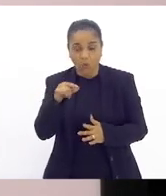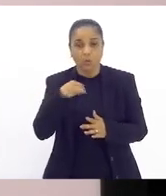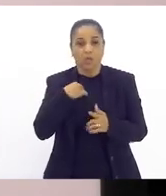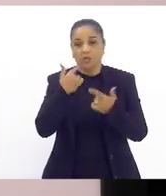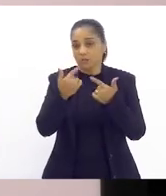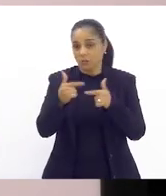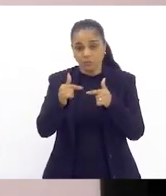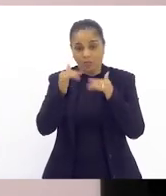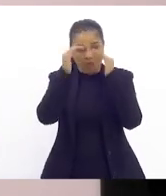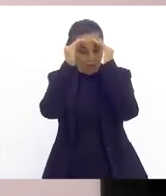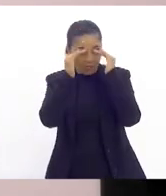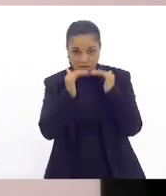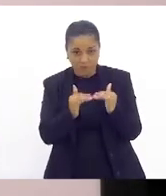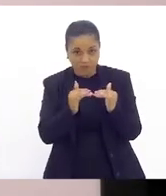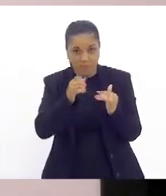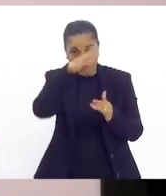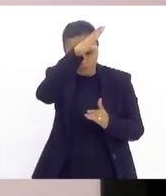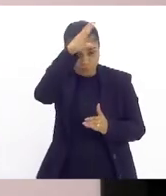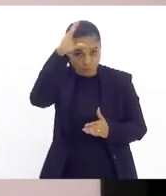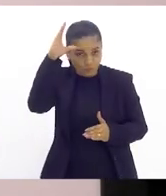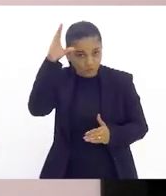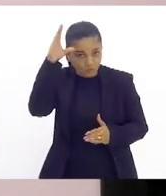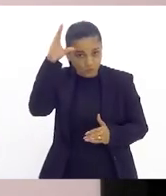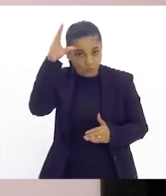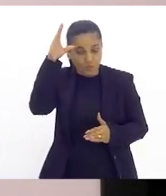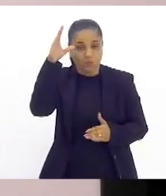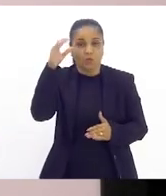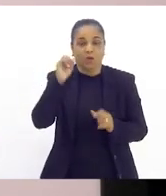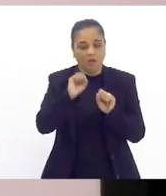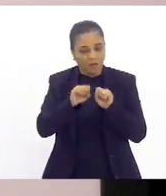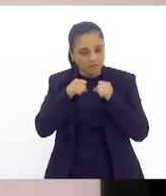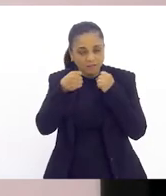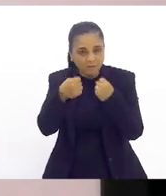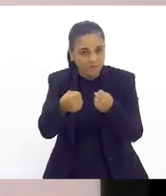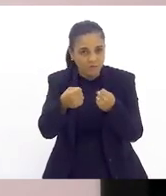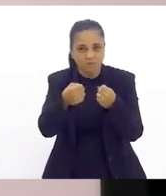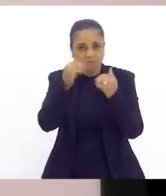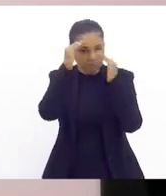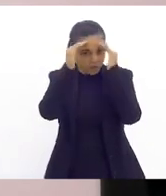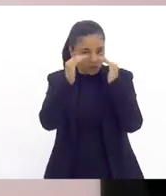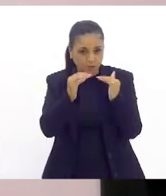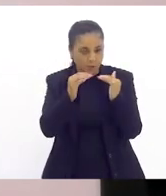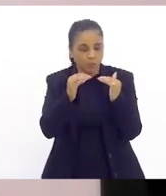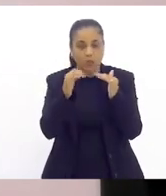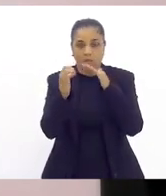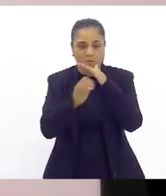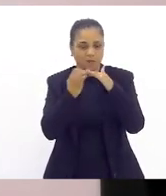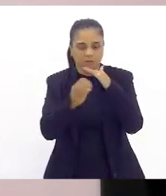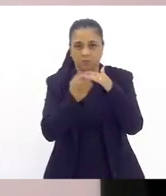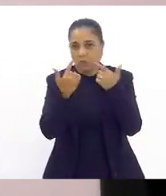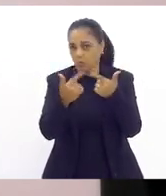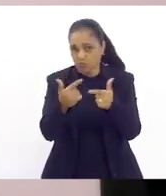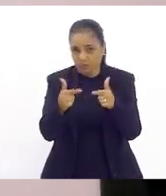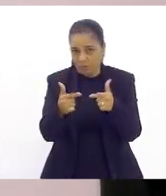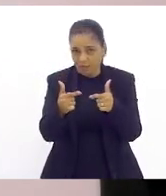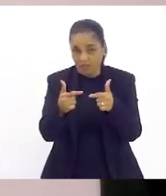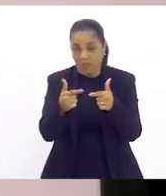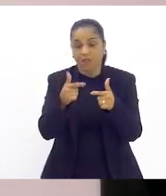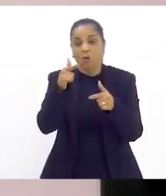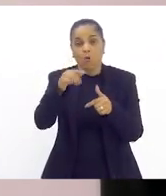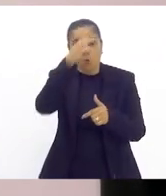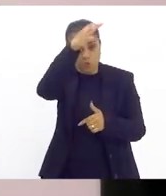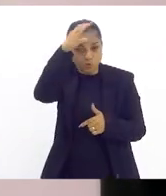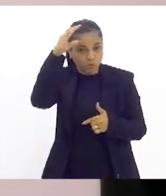a sua o seu contraditório a sua defesa o consumidor é processada administrativamente quando